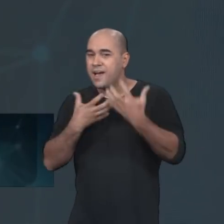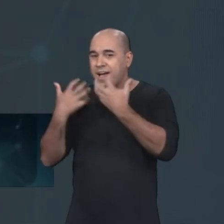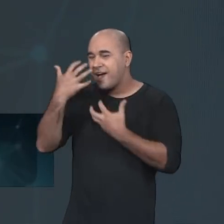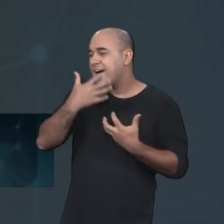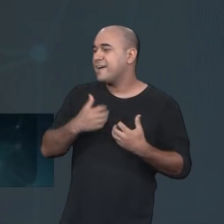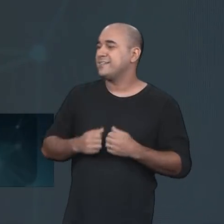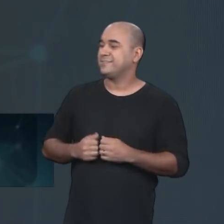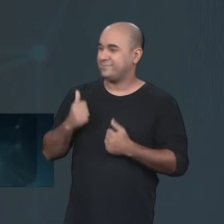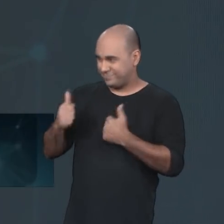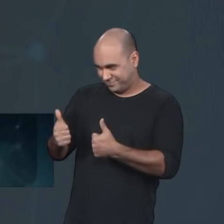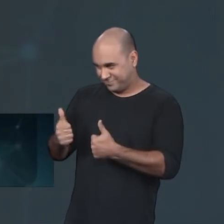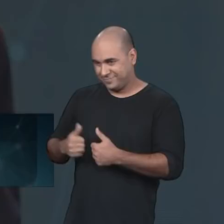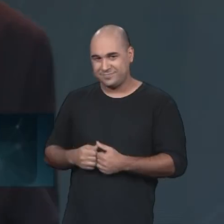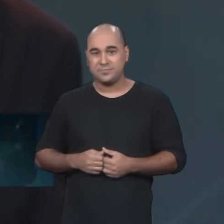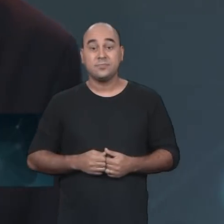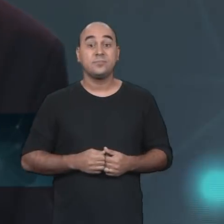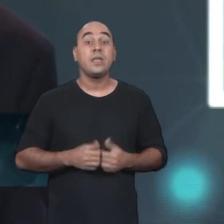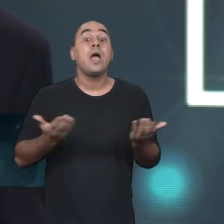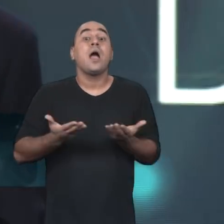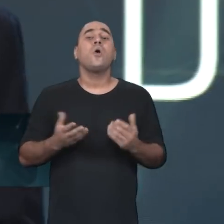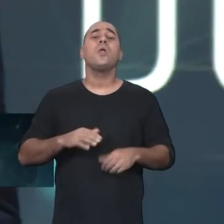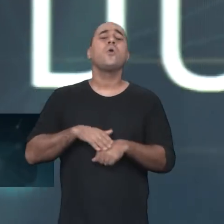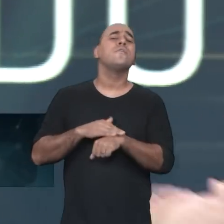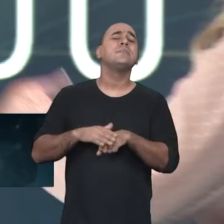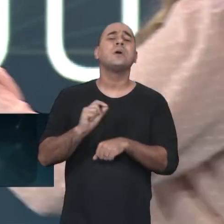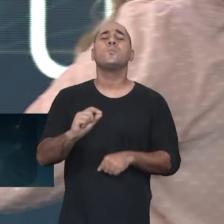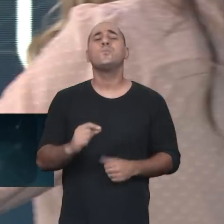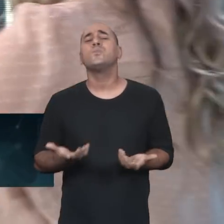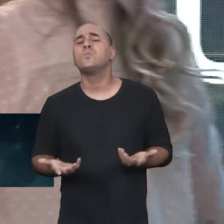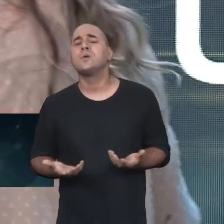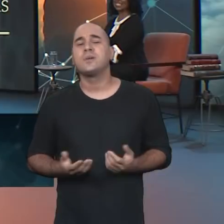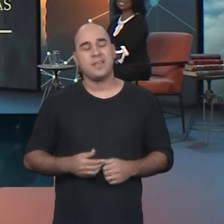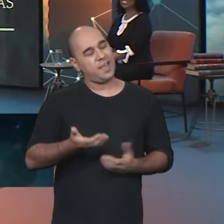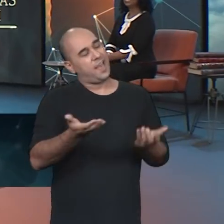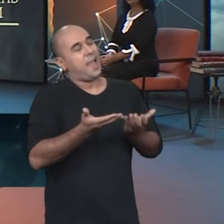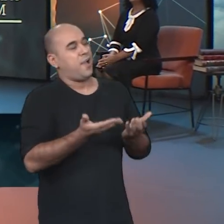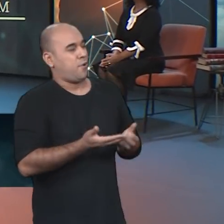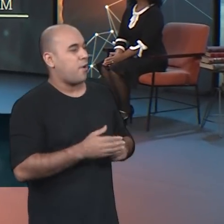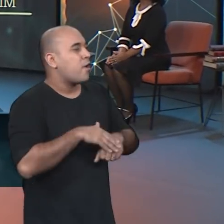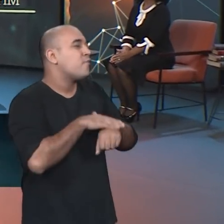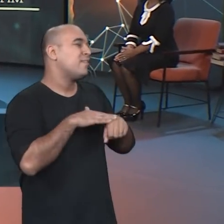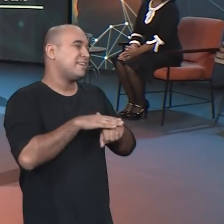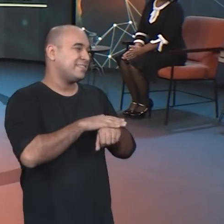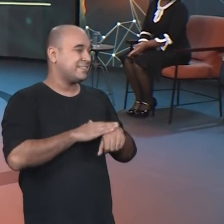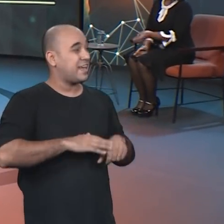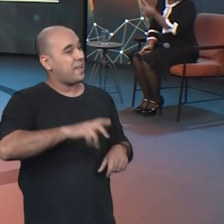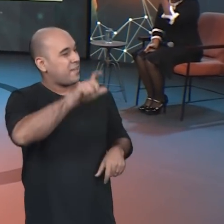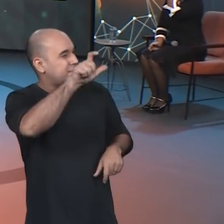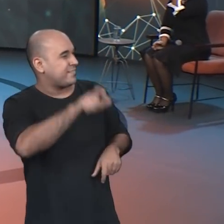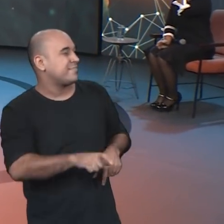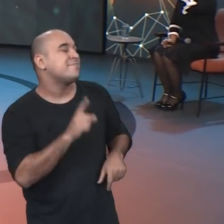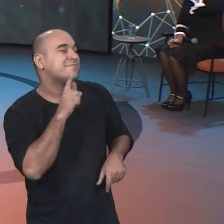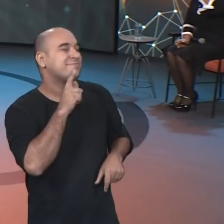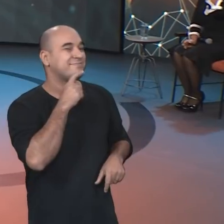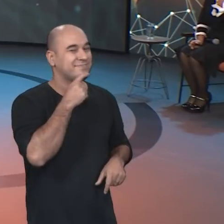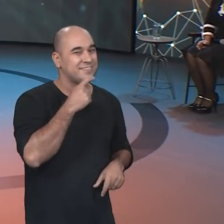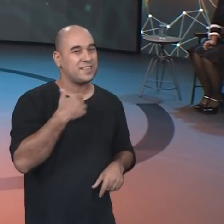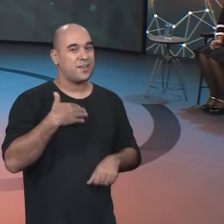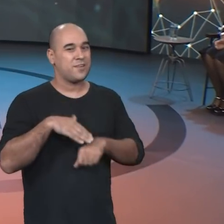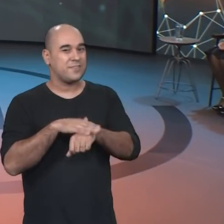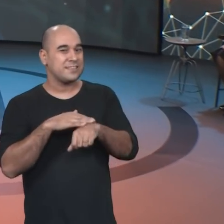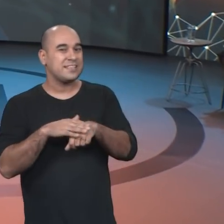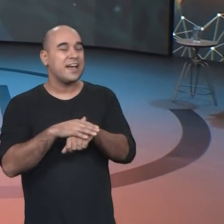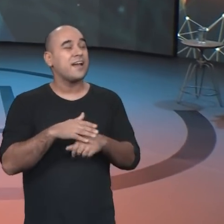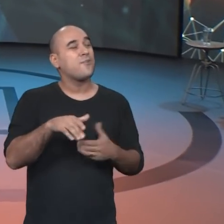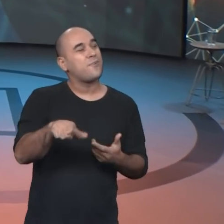bem? E agora, Flávia, a gente vai conversar com quem? Agora aquele bate-papo para a gente saber da vida pessoal do